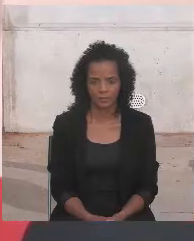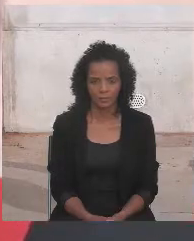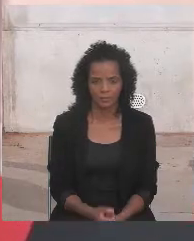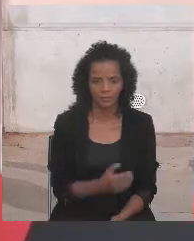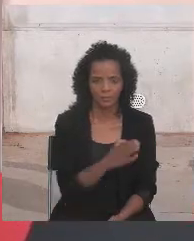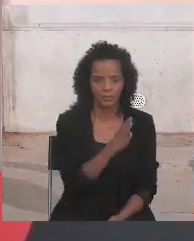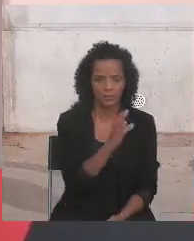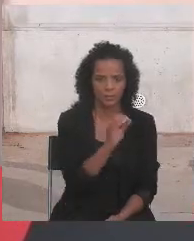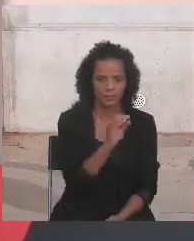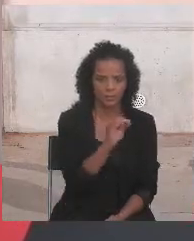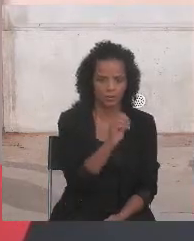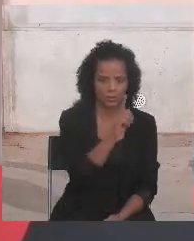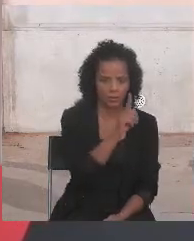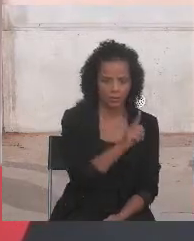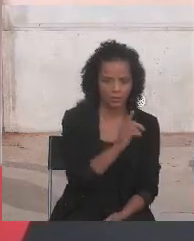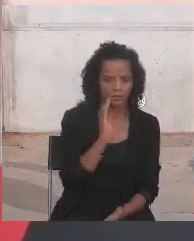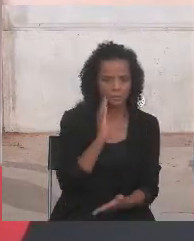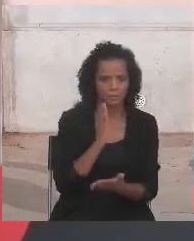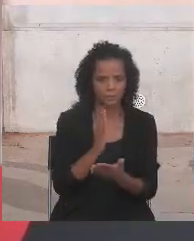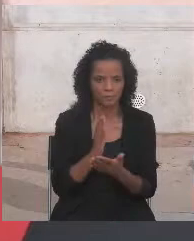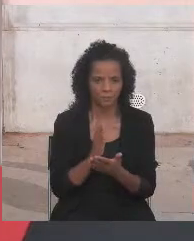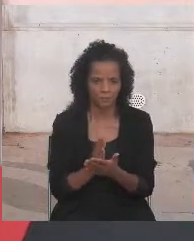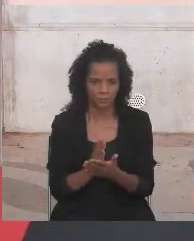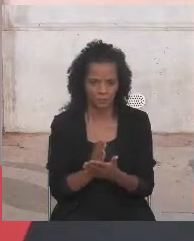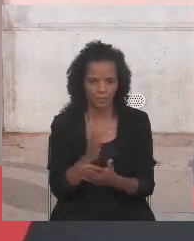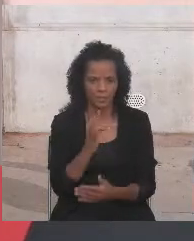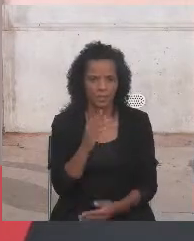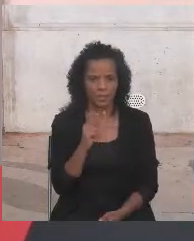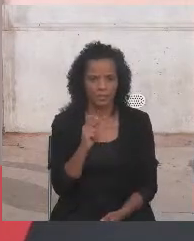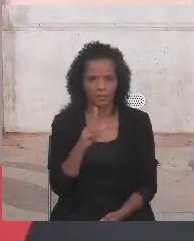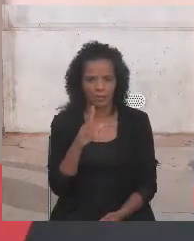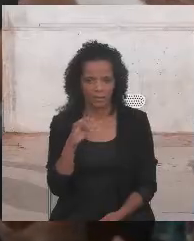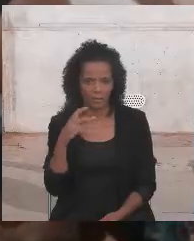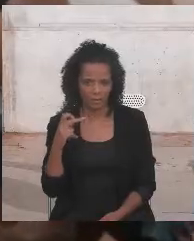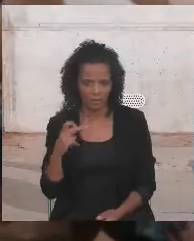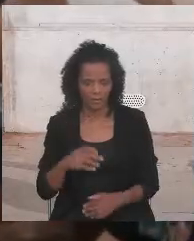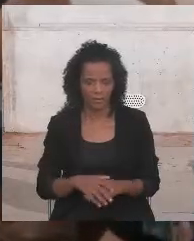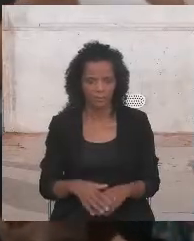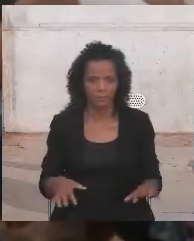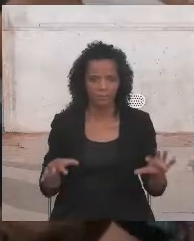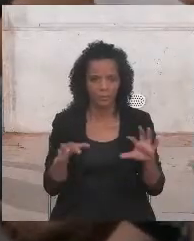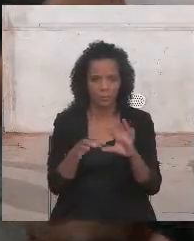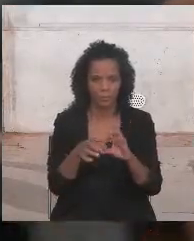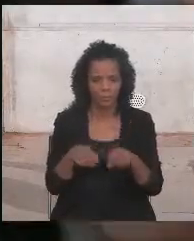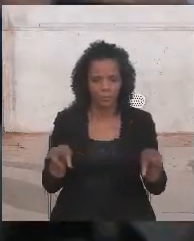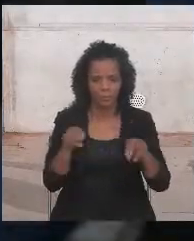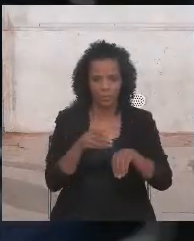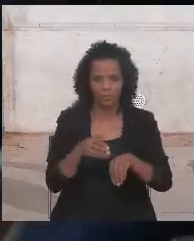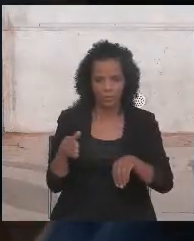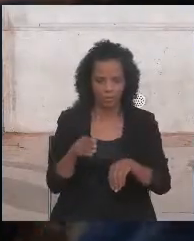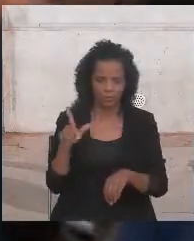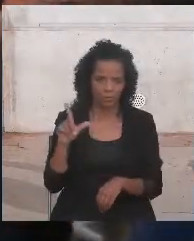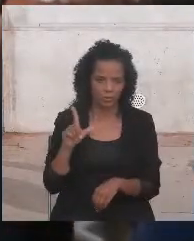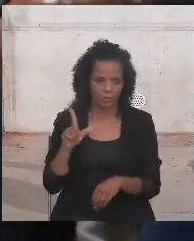José Inácio da Silva Ramos Antunes de Faria, Coligação Novos Tempos, Lisboa.